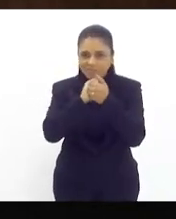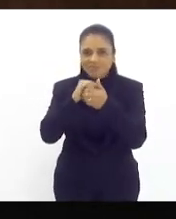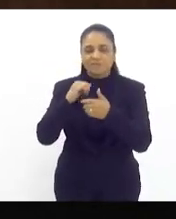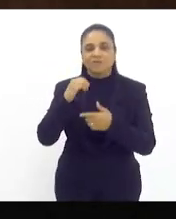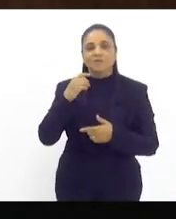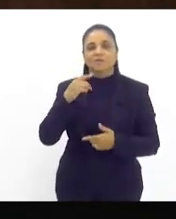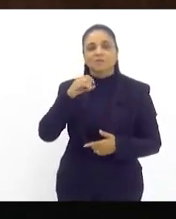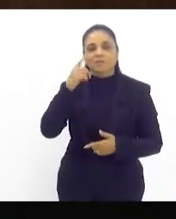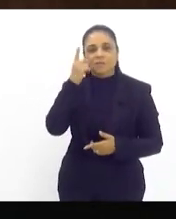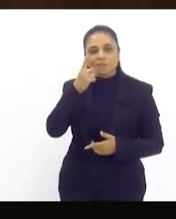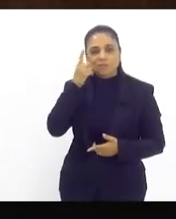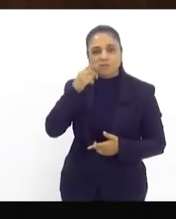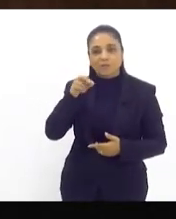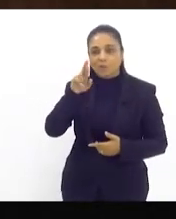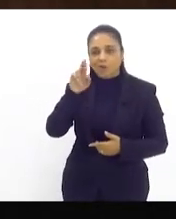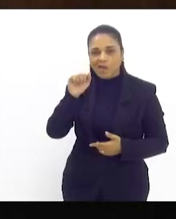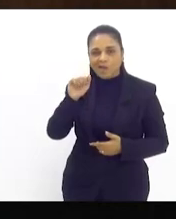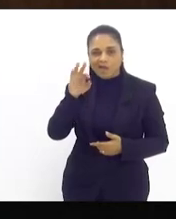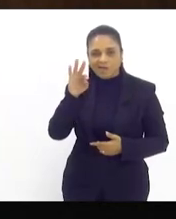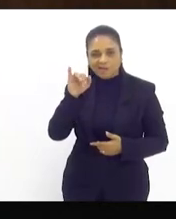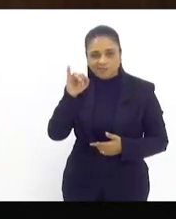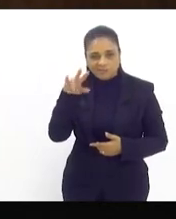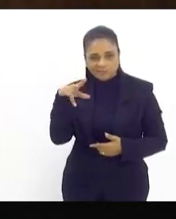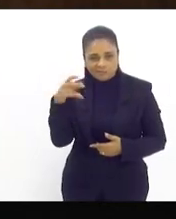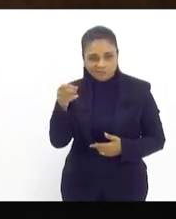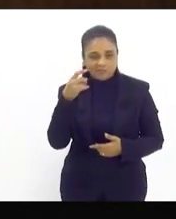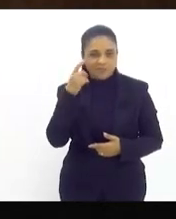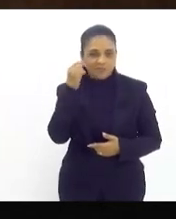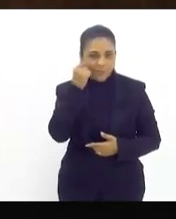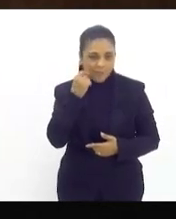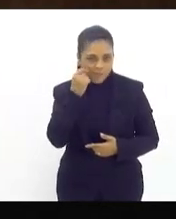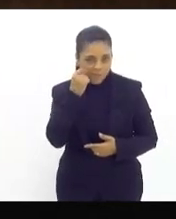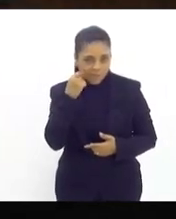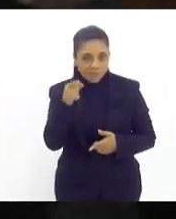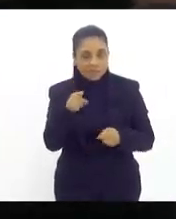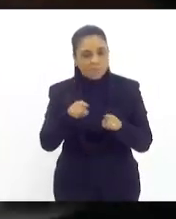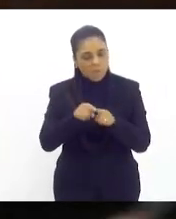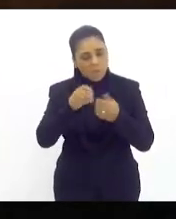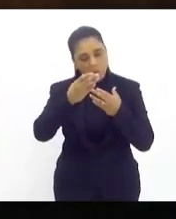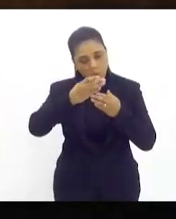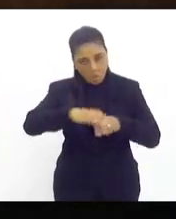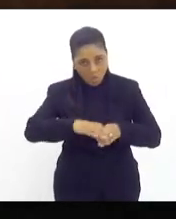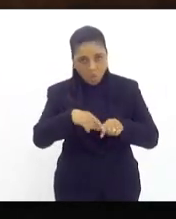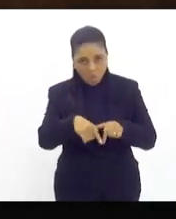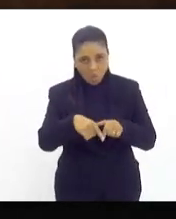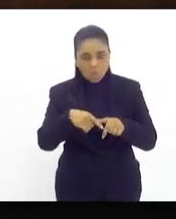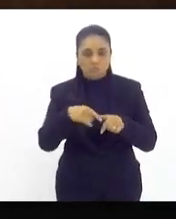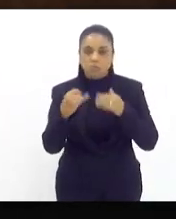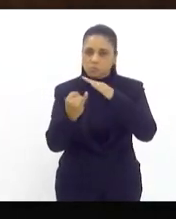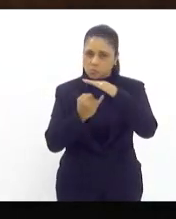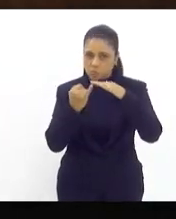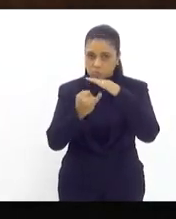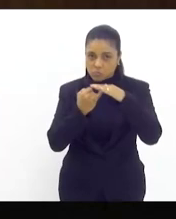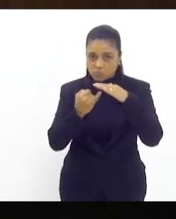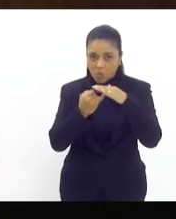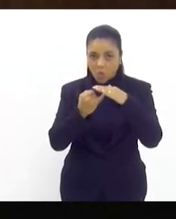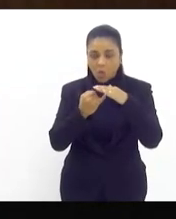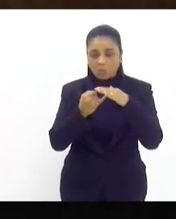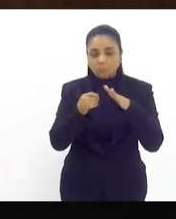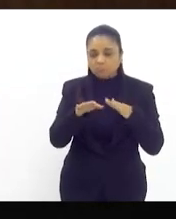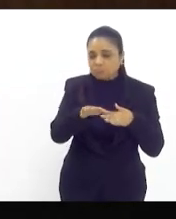porque é fato que os órgãos de Segurança Pública quando abrem concurso público não abrem concursos